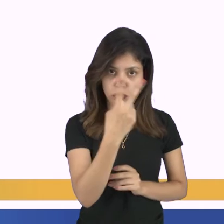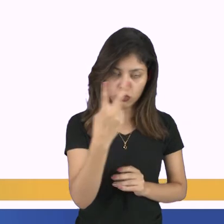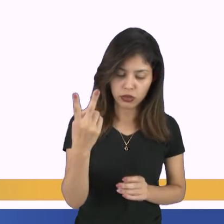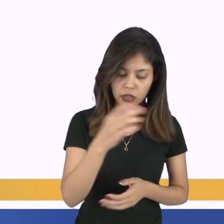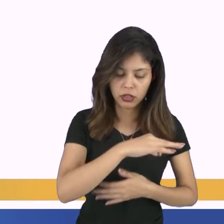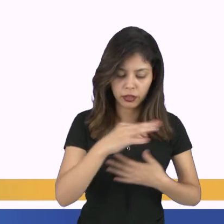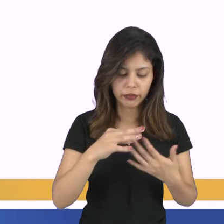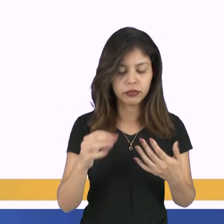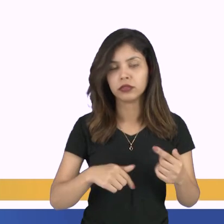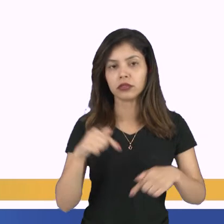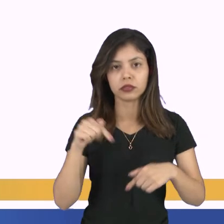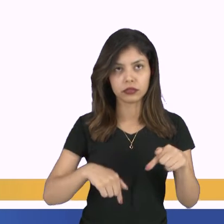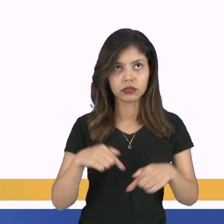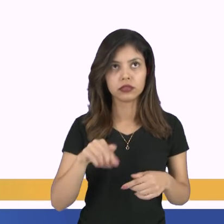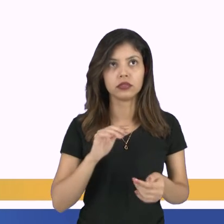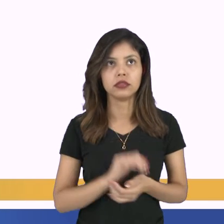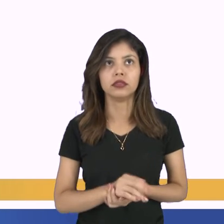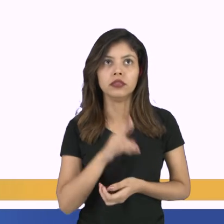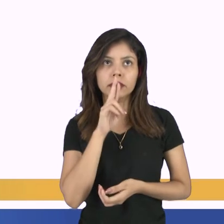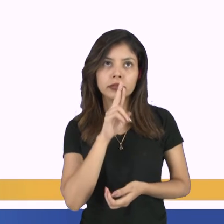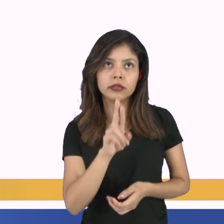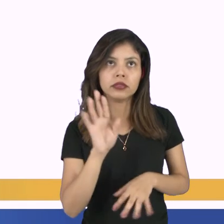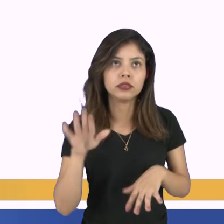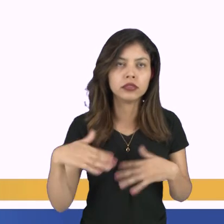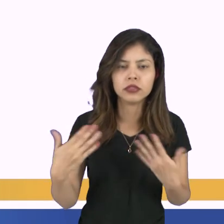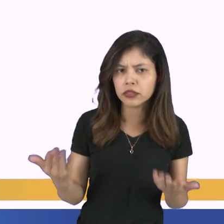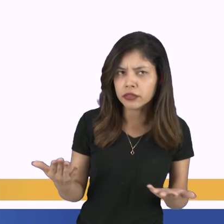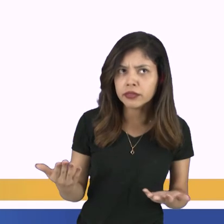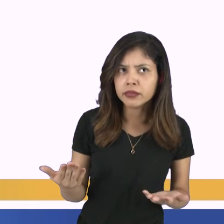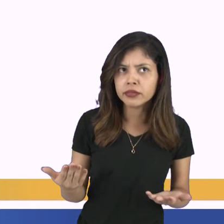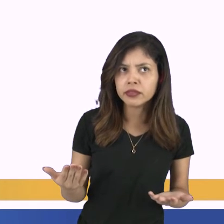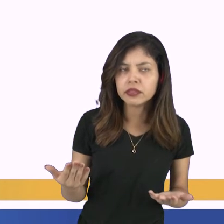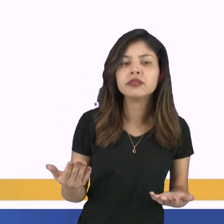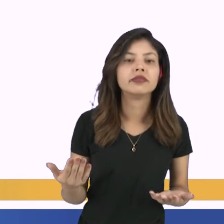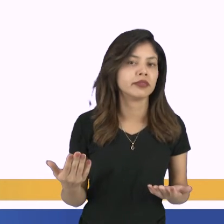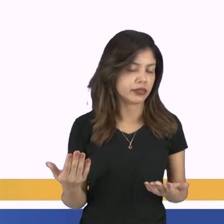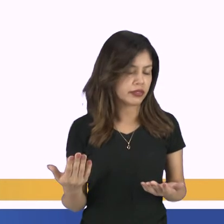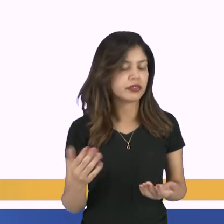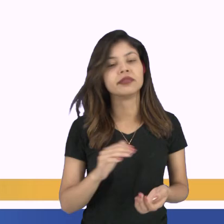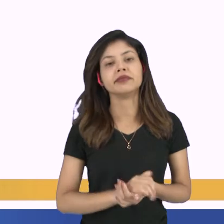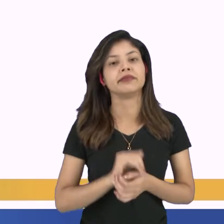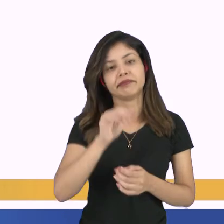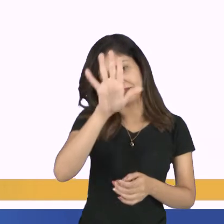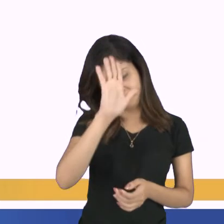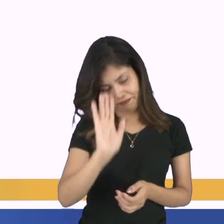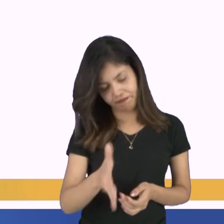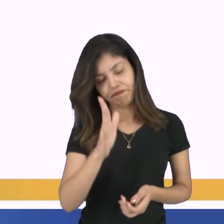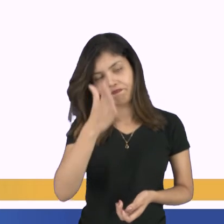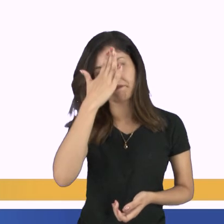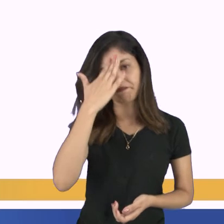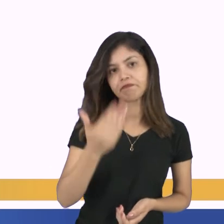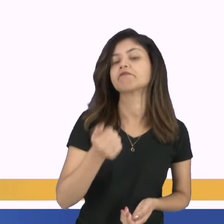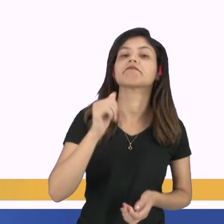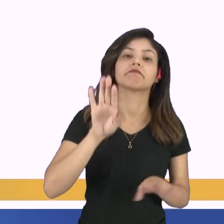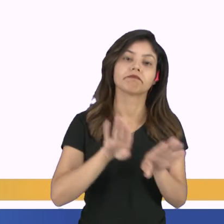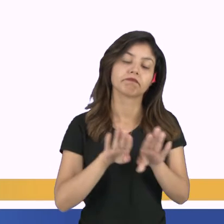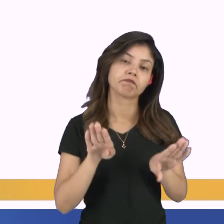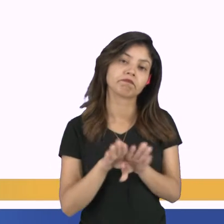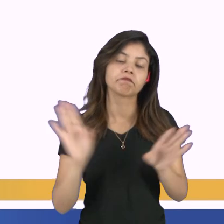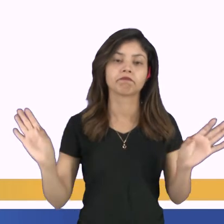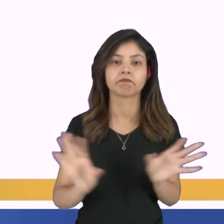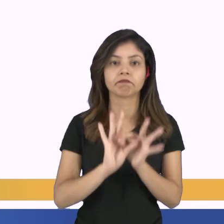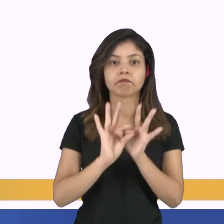dois elementos químicos, resulta o composto de fórmula molecular. Então, ele já está dizendo qual é o tipo de